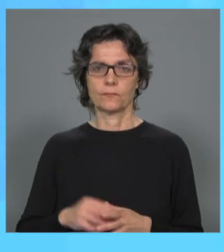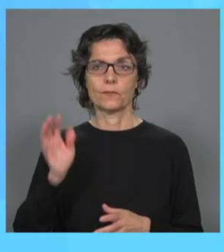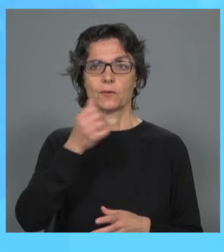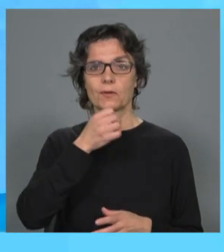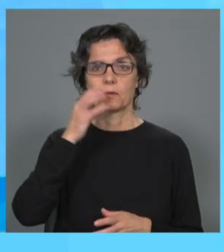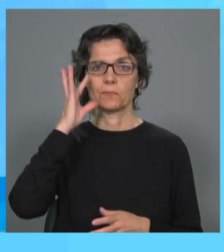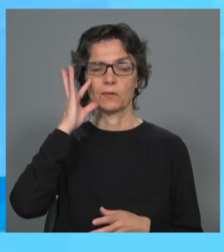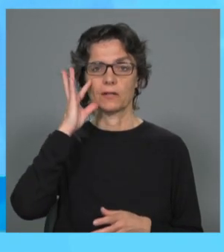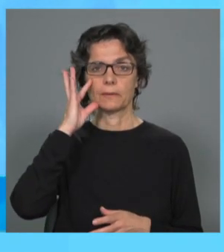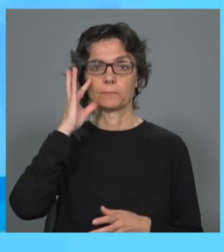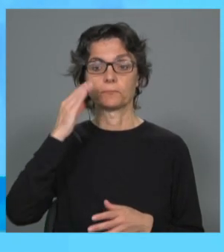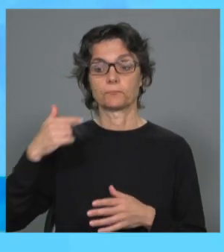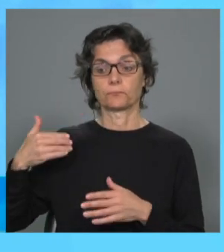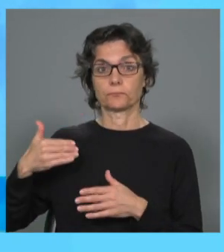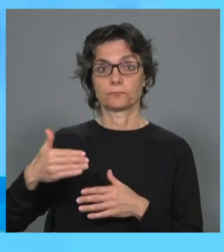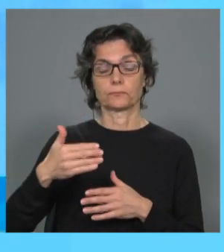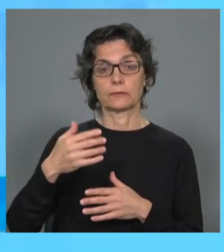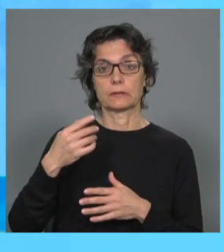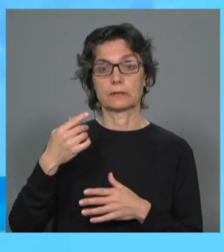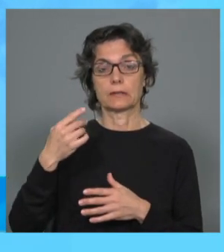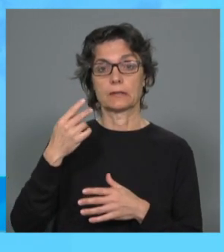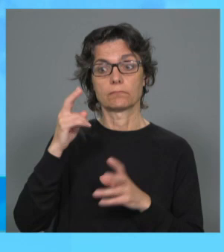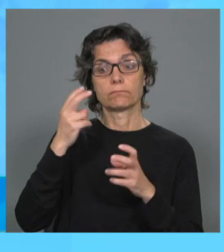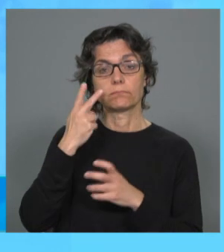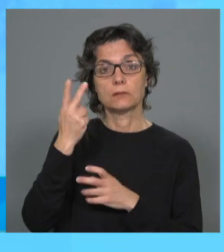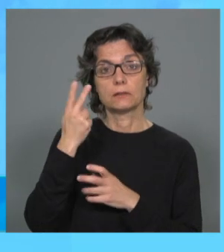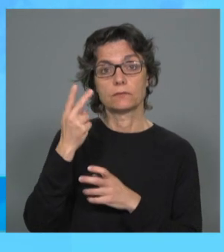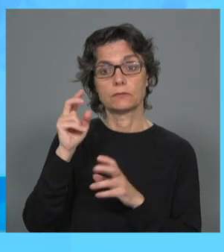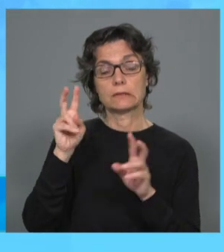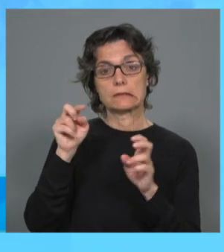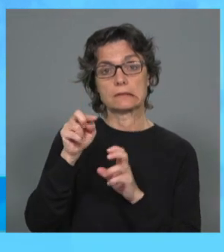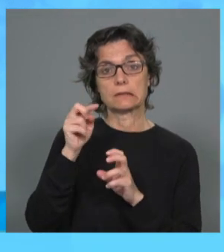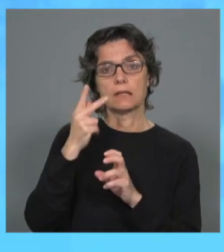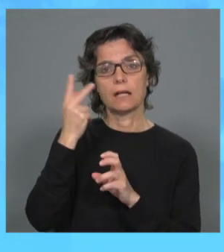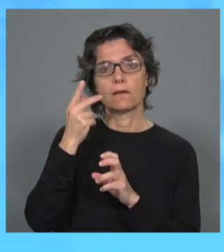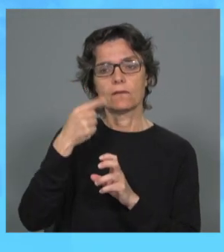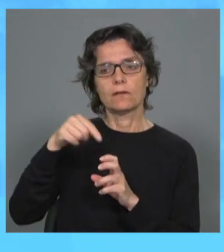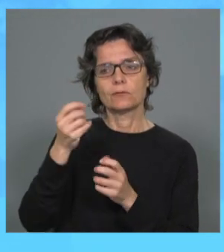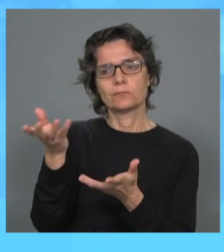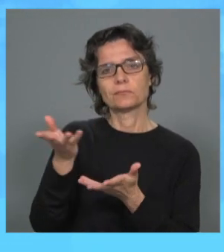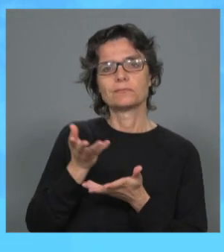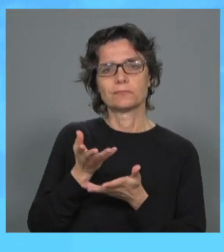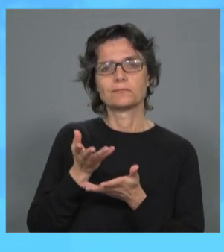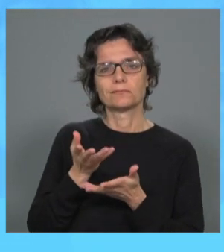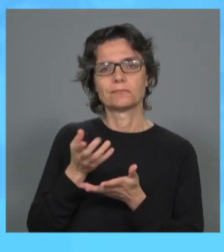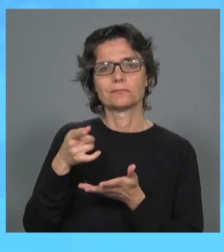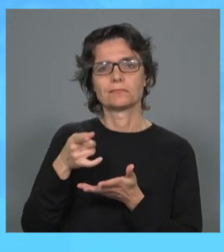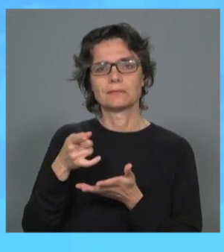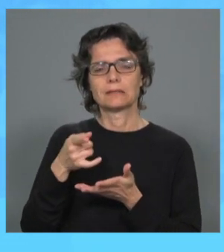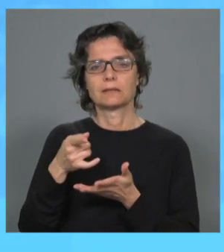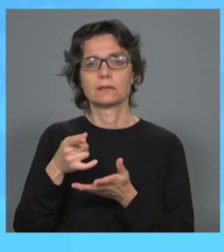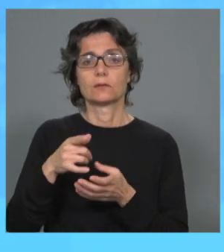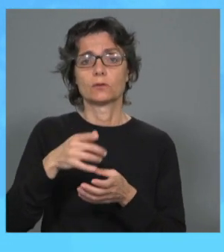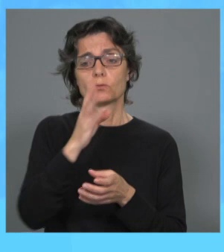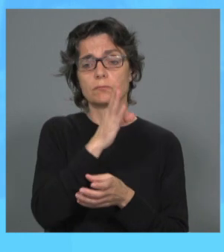Olá, muito boa tarde. Está a decorrer a Semana da Vida, este ano em torno do tema A Vida que Acolhemos e que se declina em situações